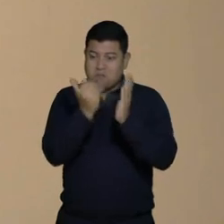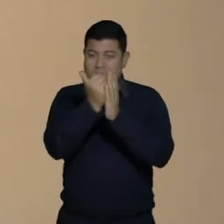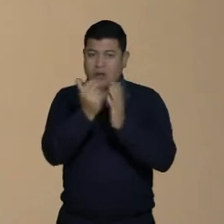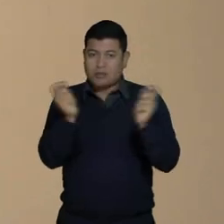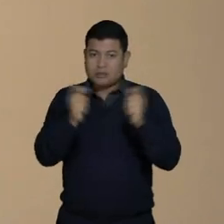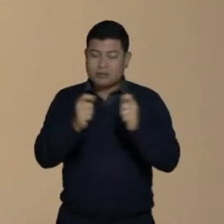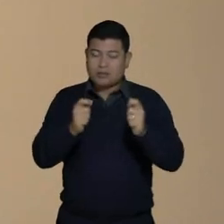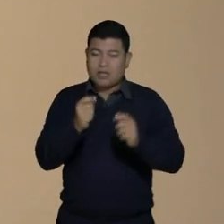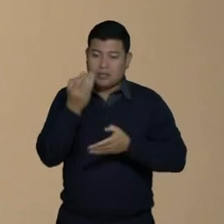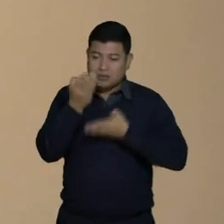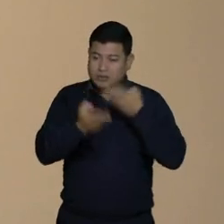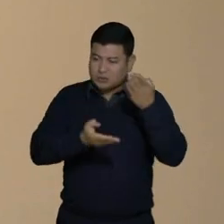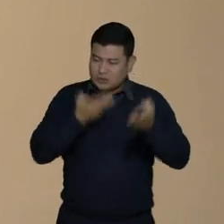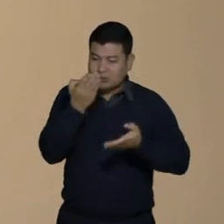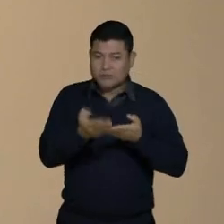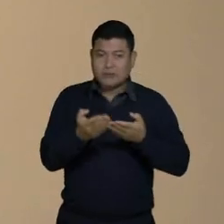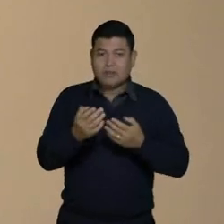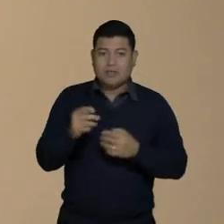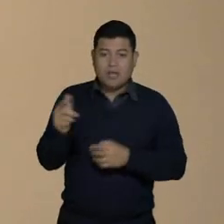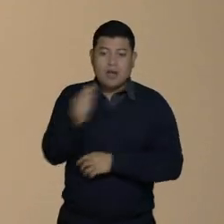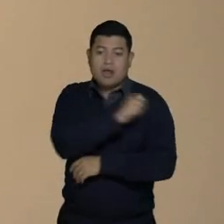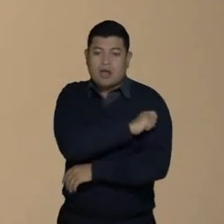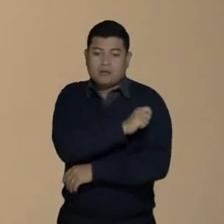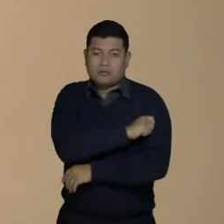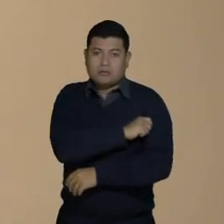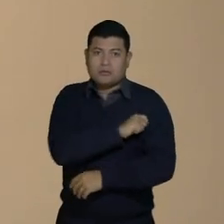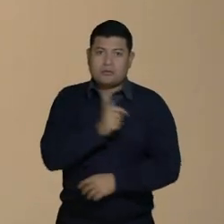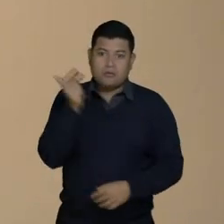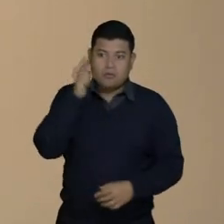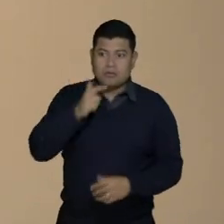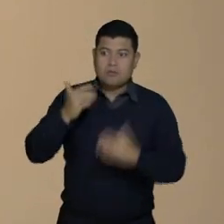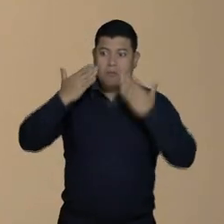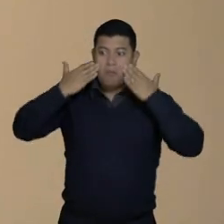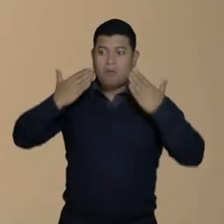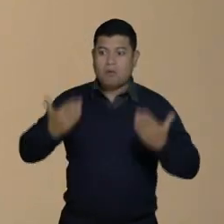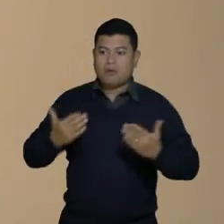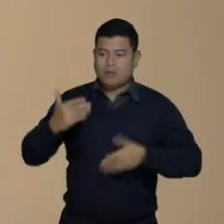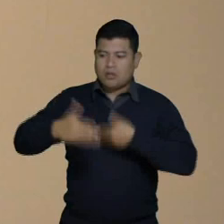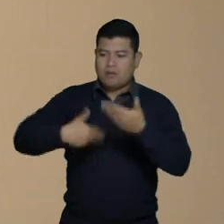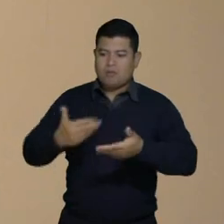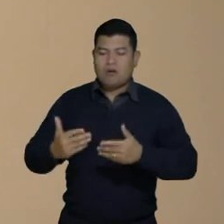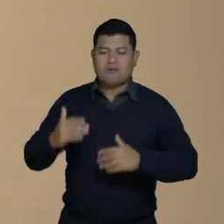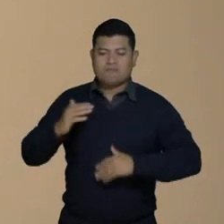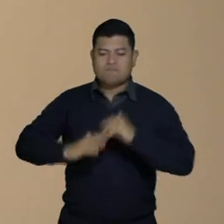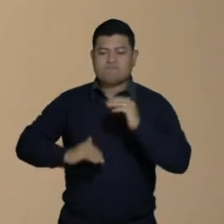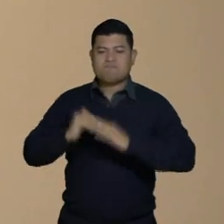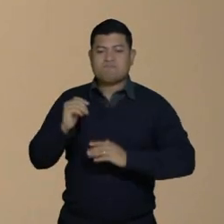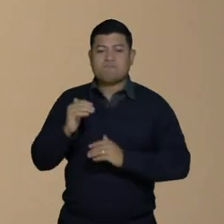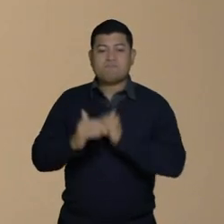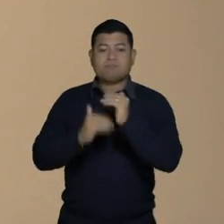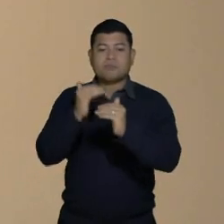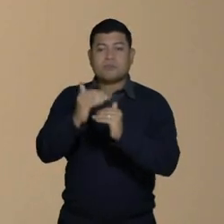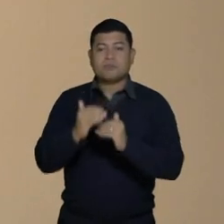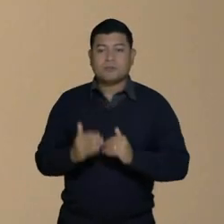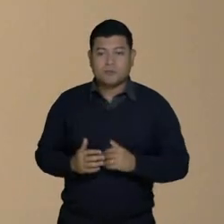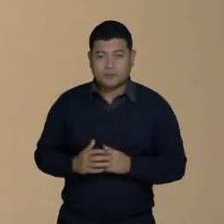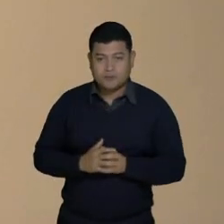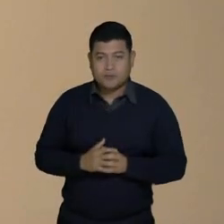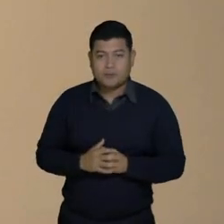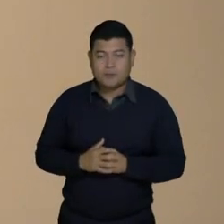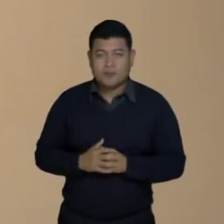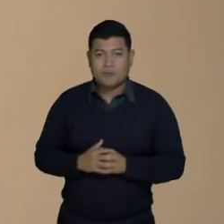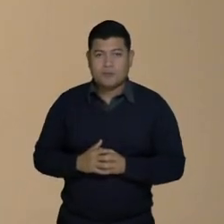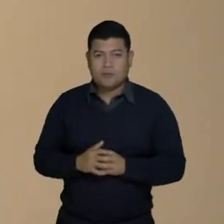formadas para que esse estudante possa se mostrar e se desenvolver sabe o que